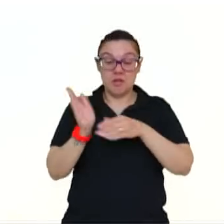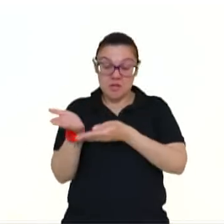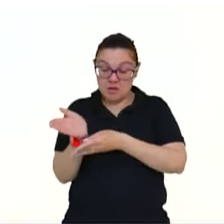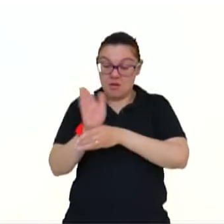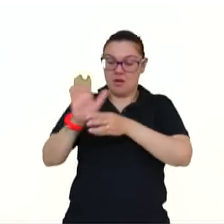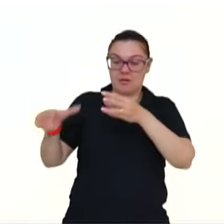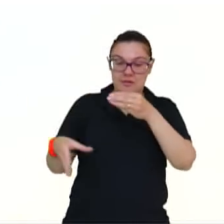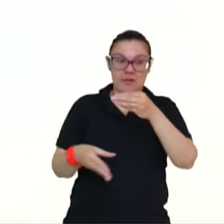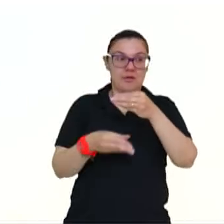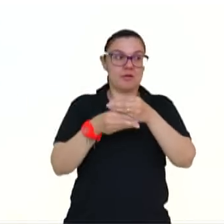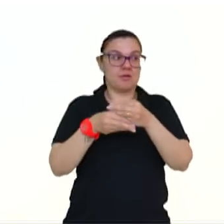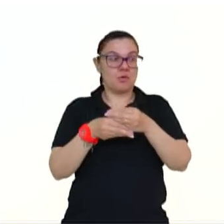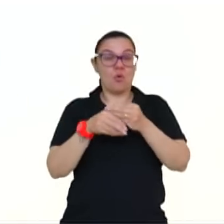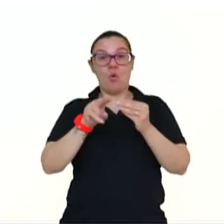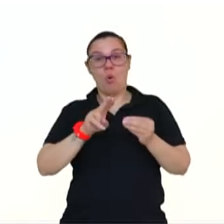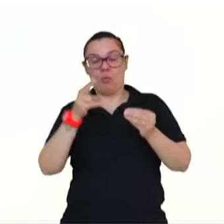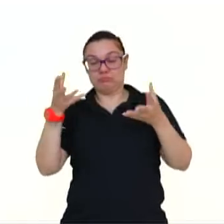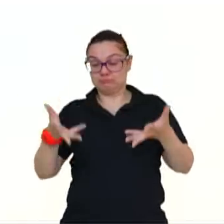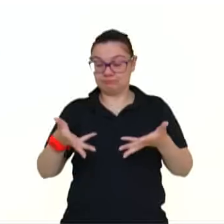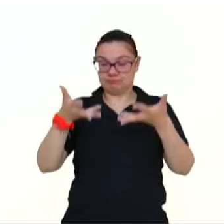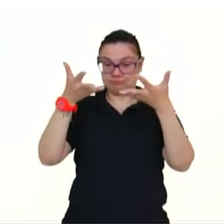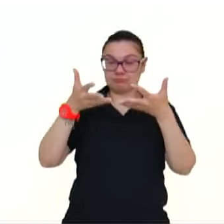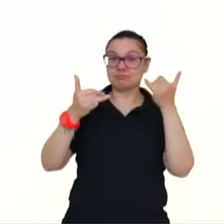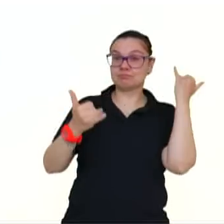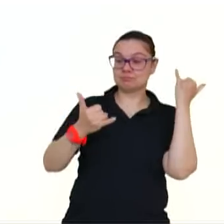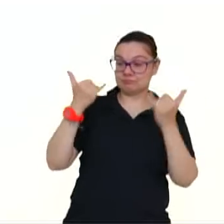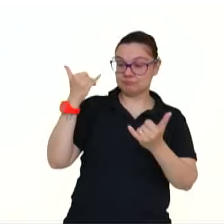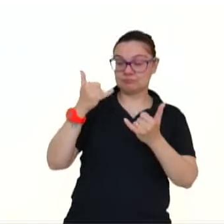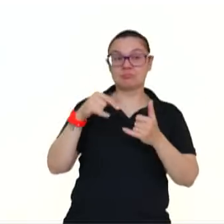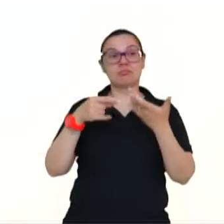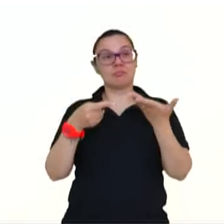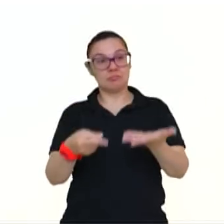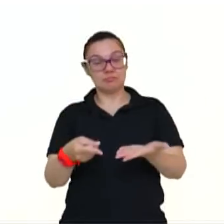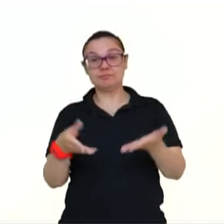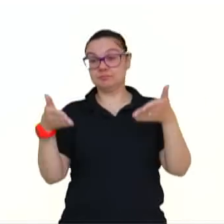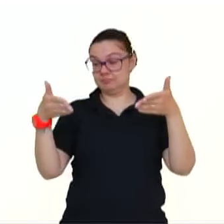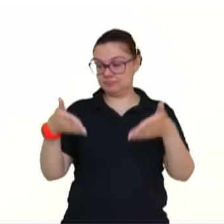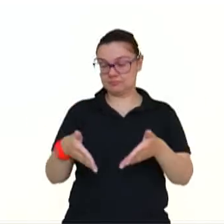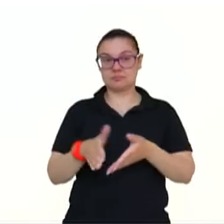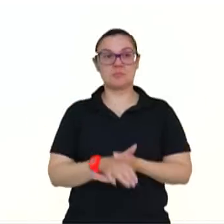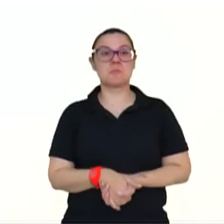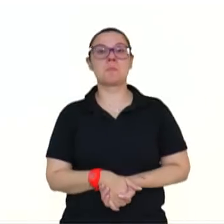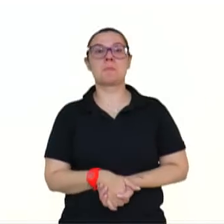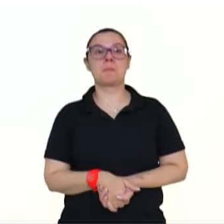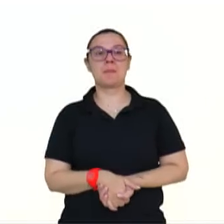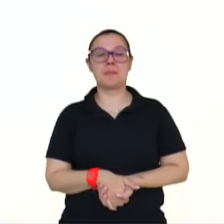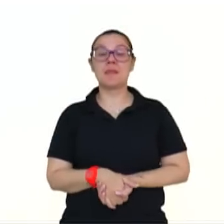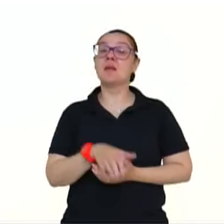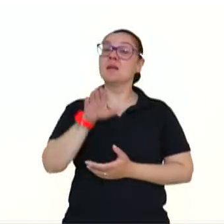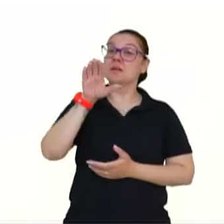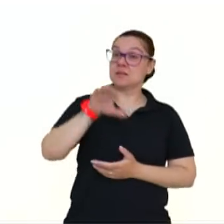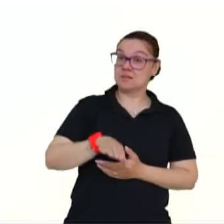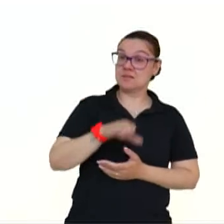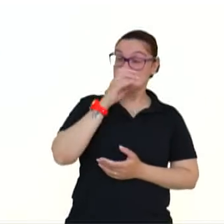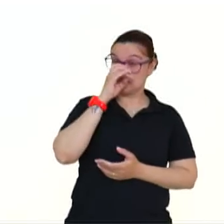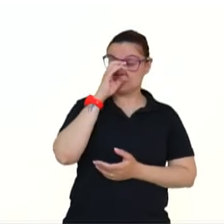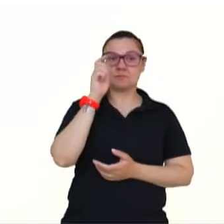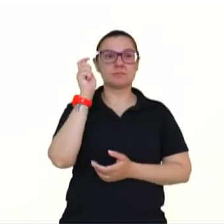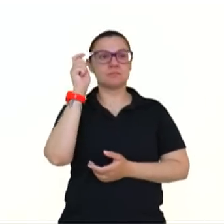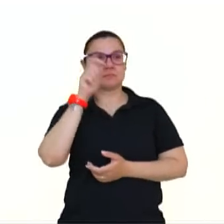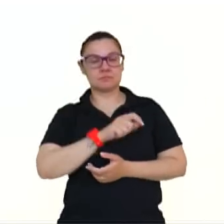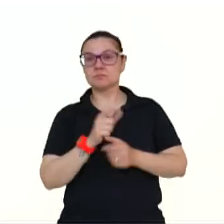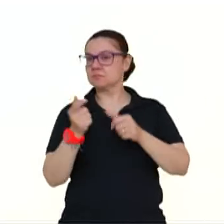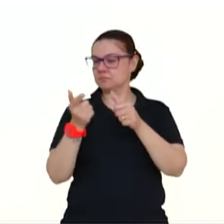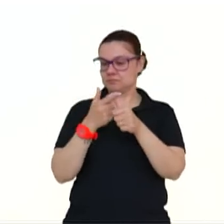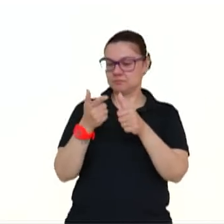complementam ou ampliam as informações nele presentes. Então podemos chamar